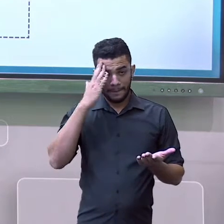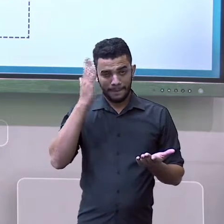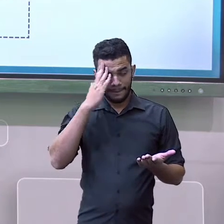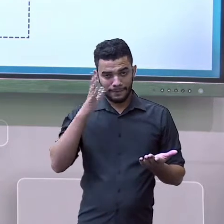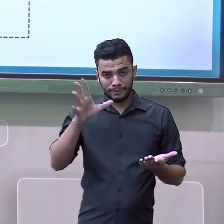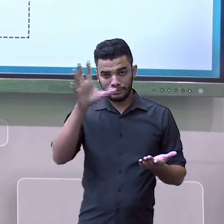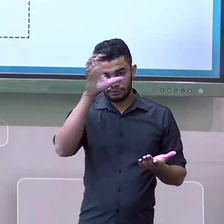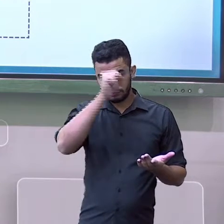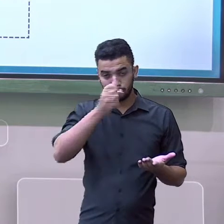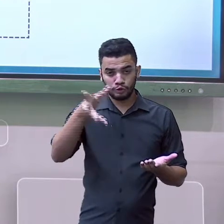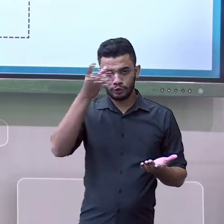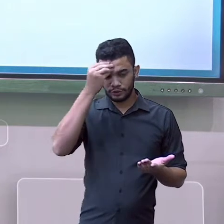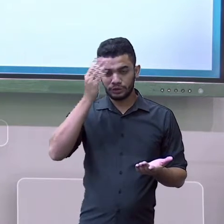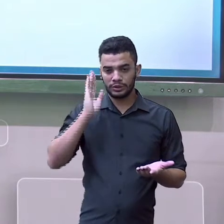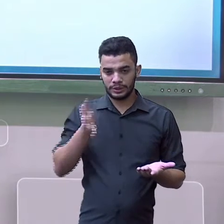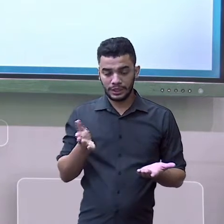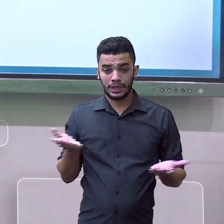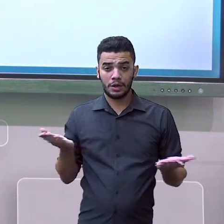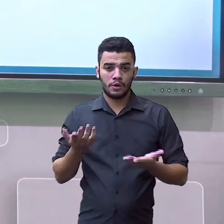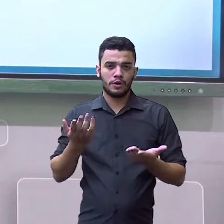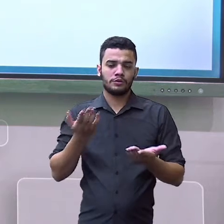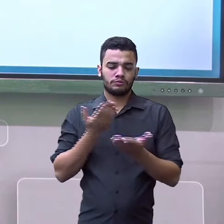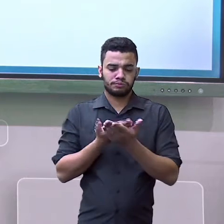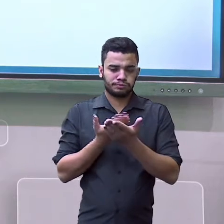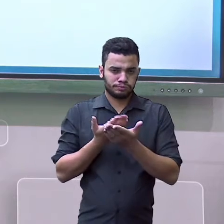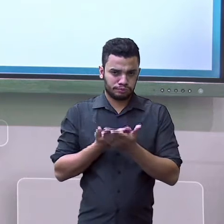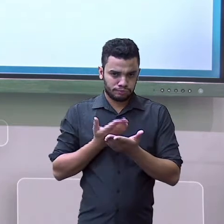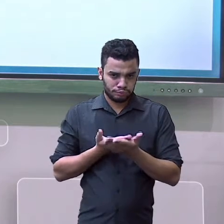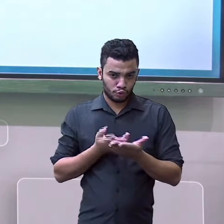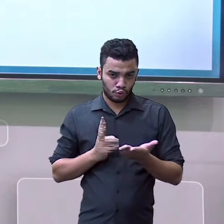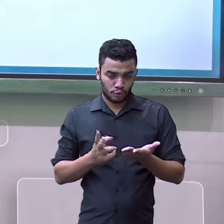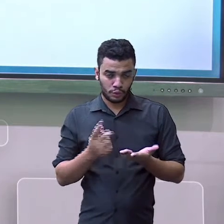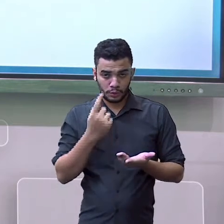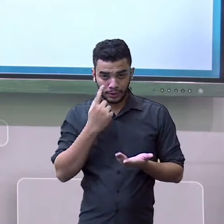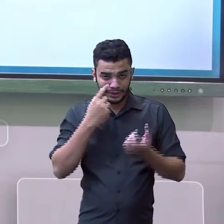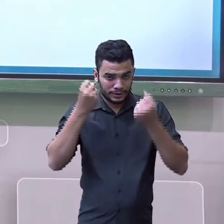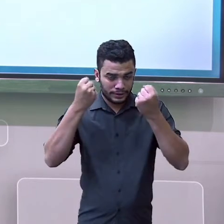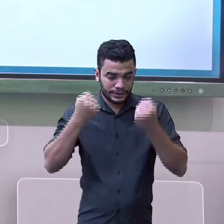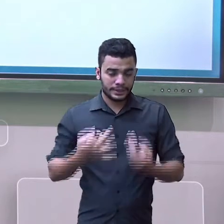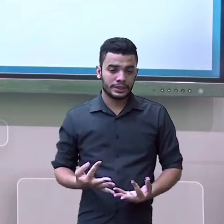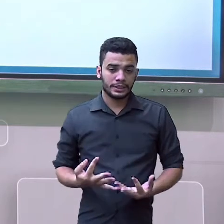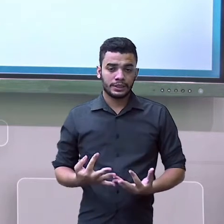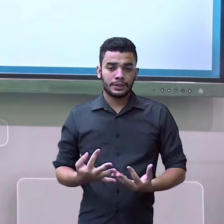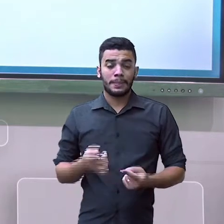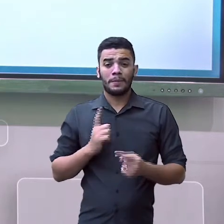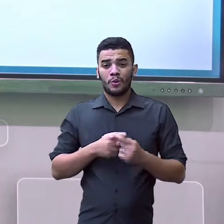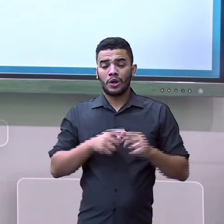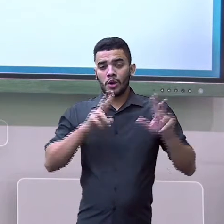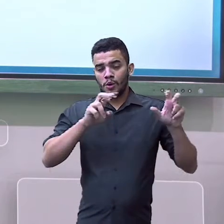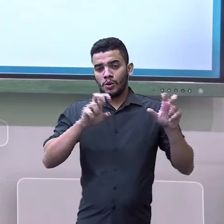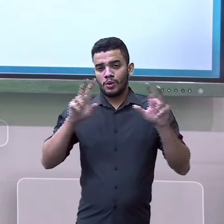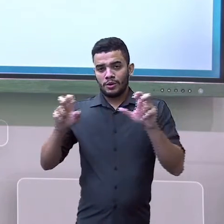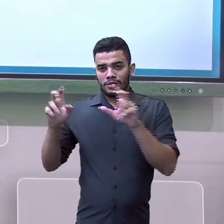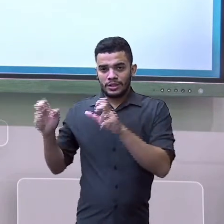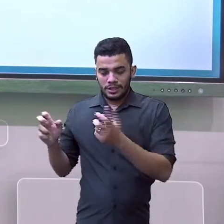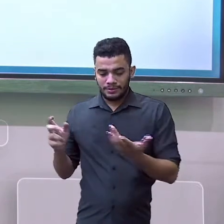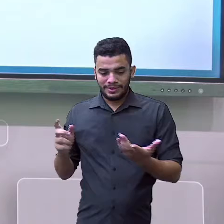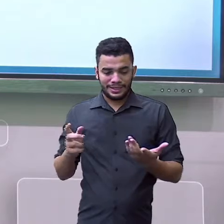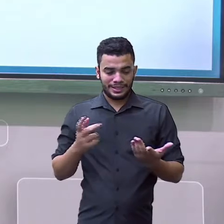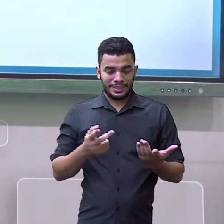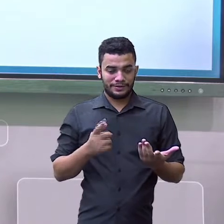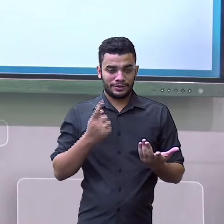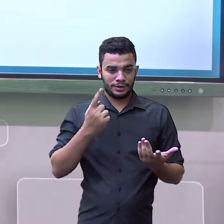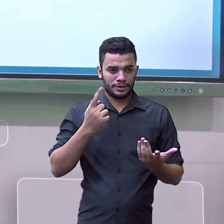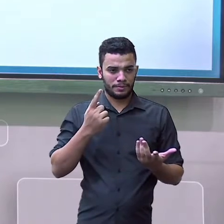questão ambiental, porque este é um tema que vem sendo abordado frequentemente em nosso dia a